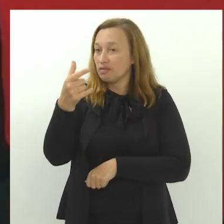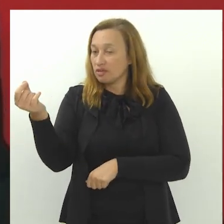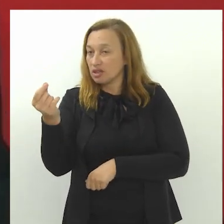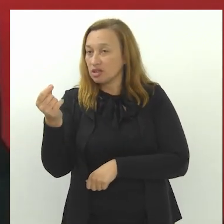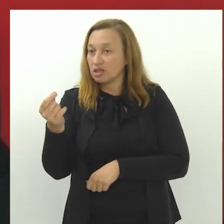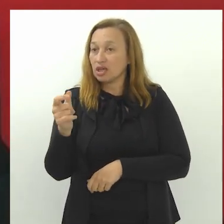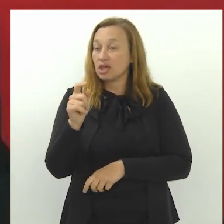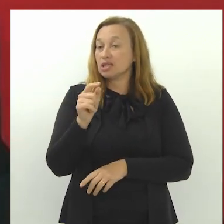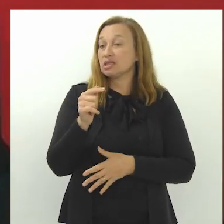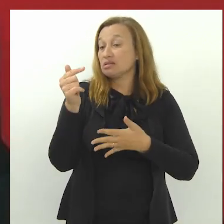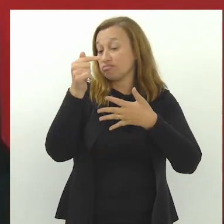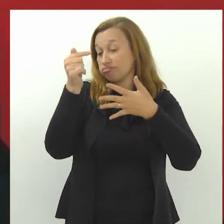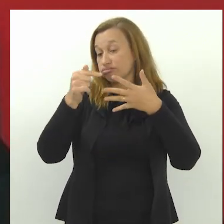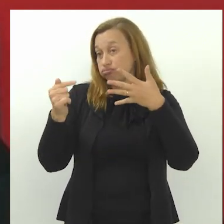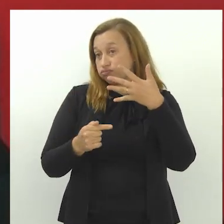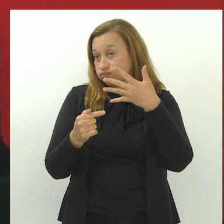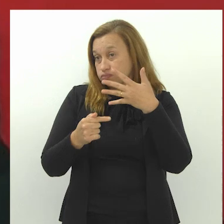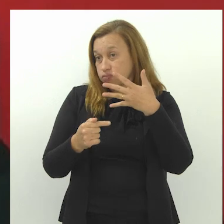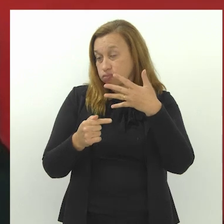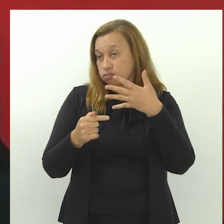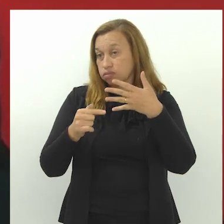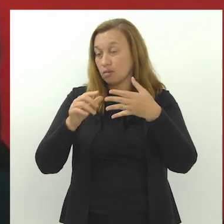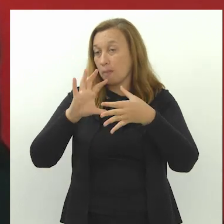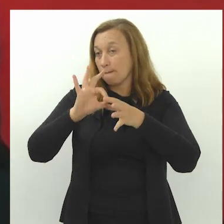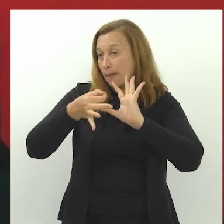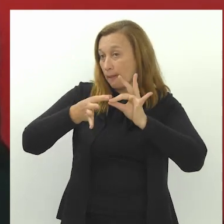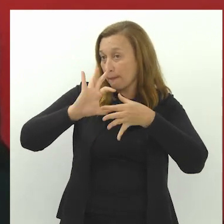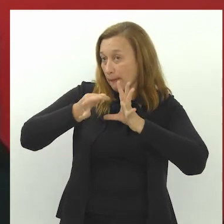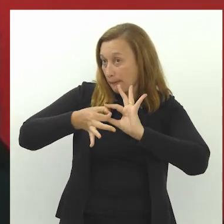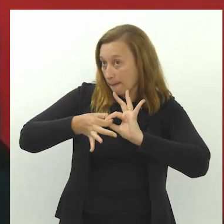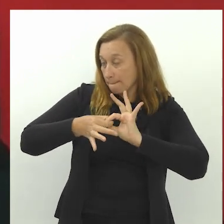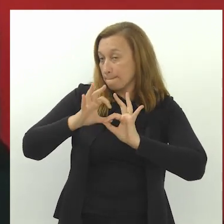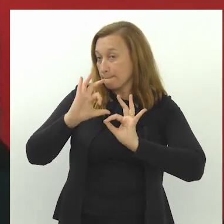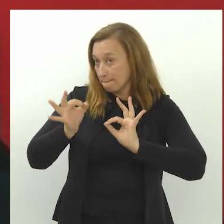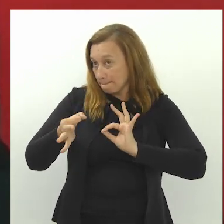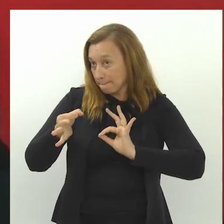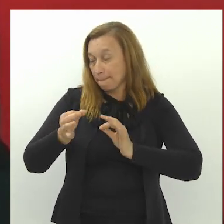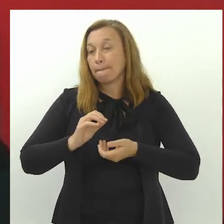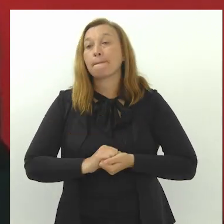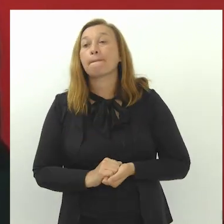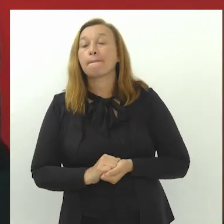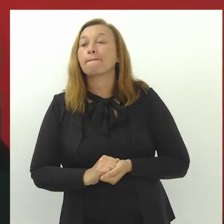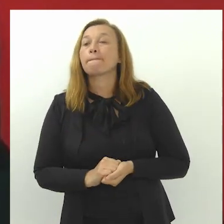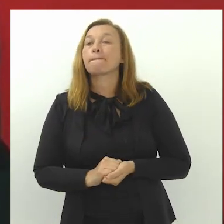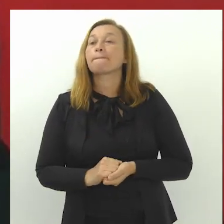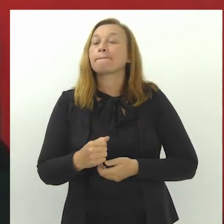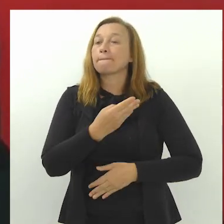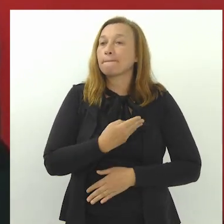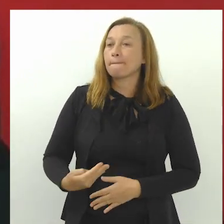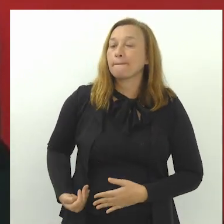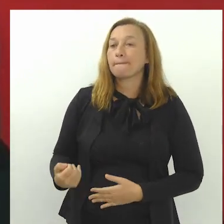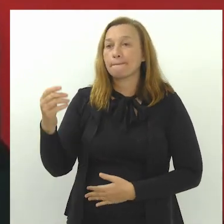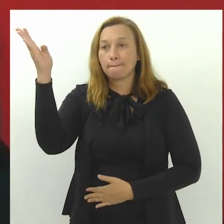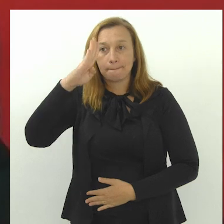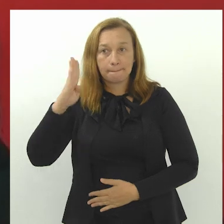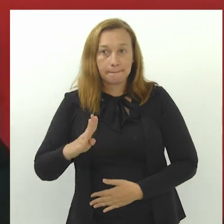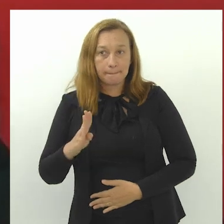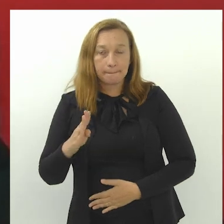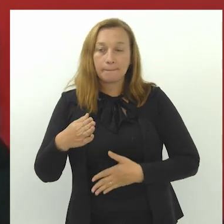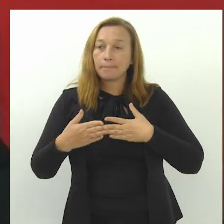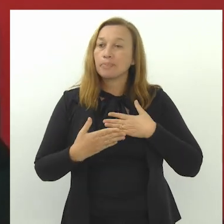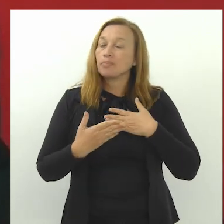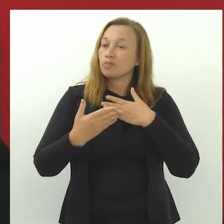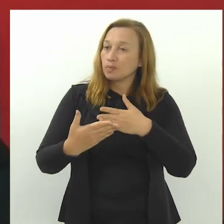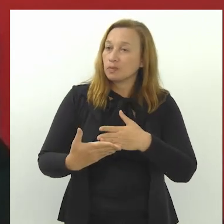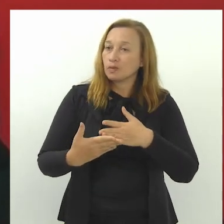do G20, aonde esses pontos eles foram alinhavados, né? E o governo